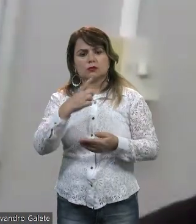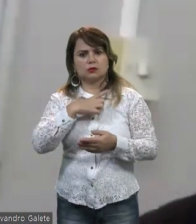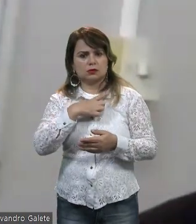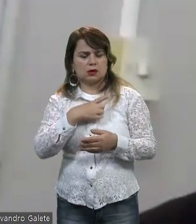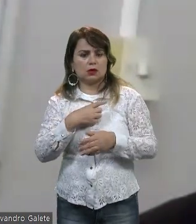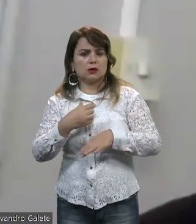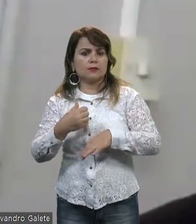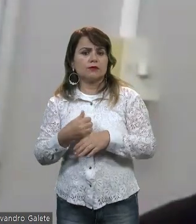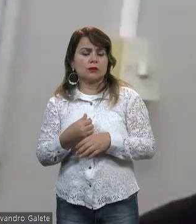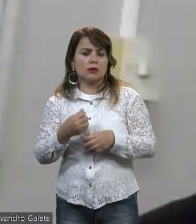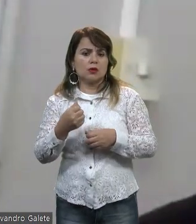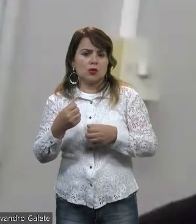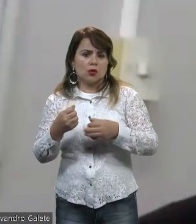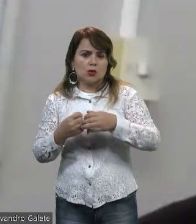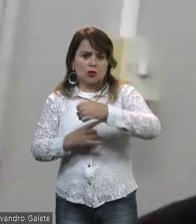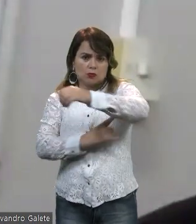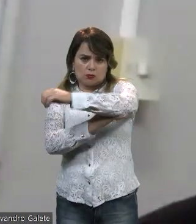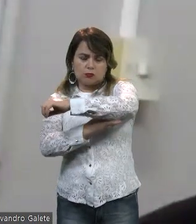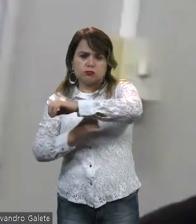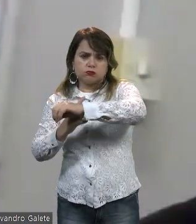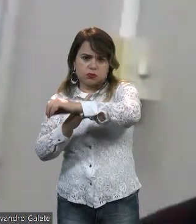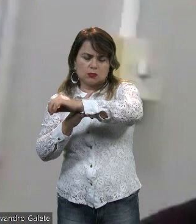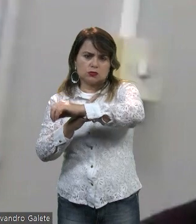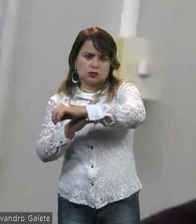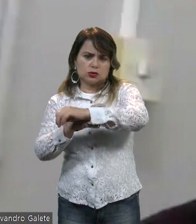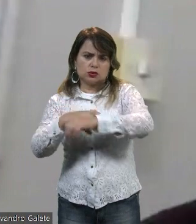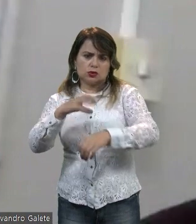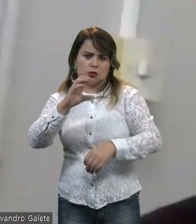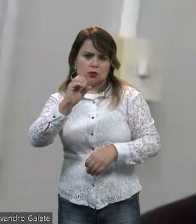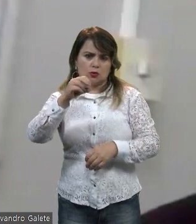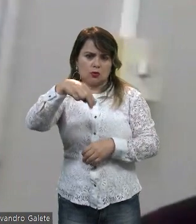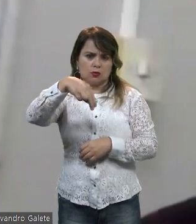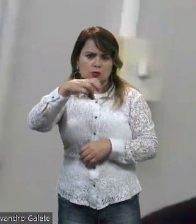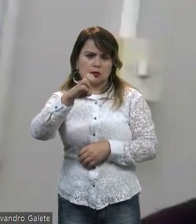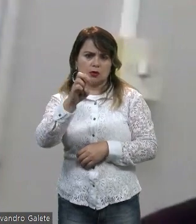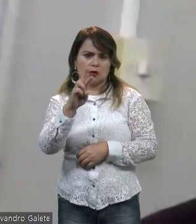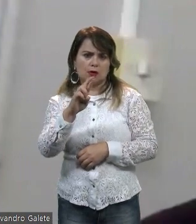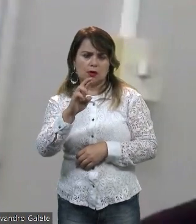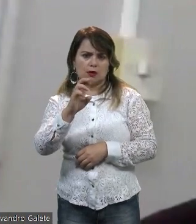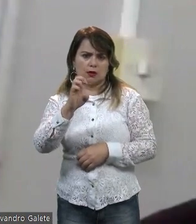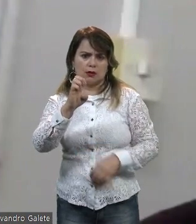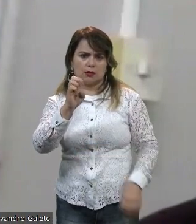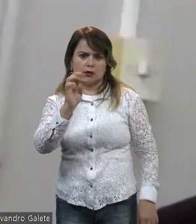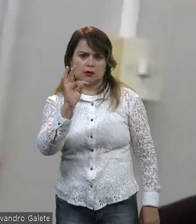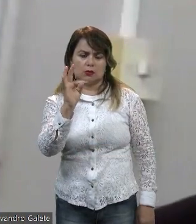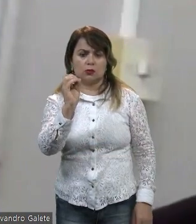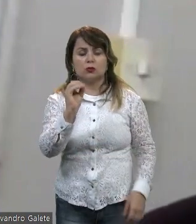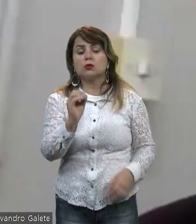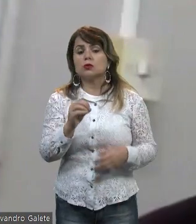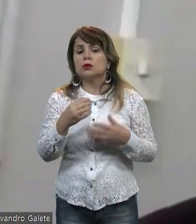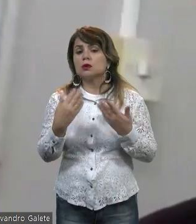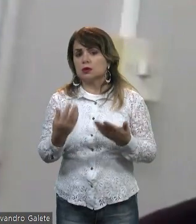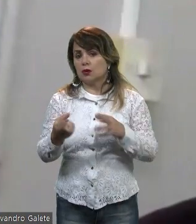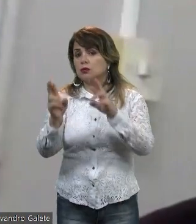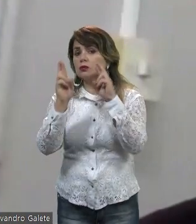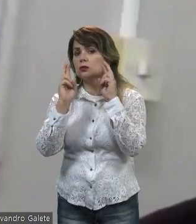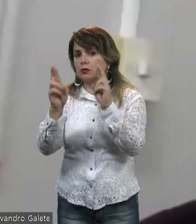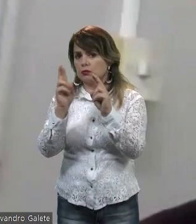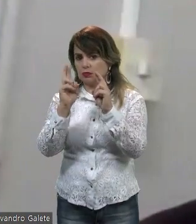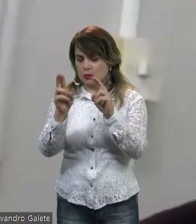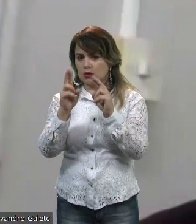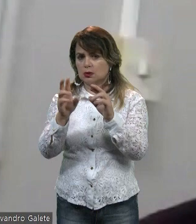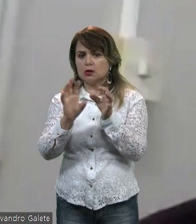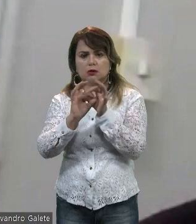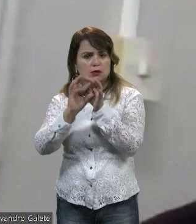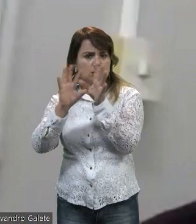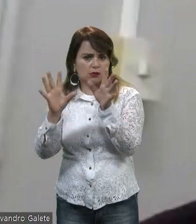concreto, né? Então, estamos aqui aguardando ansiosamente que a Defesa Civil libere esse trabalho para que Marília possa